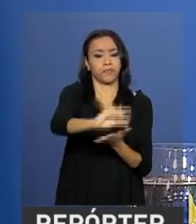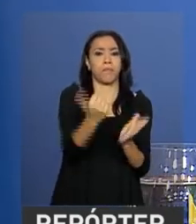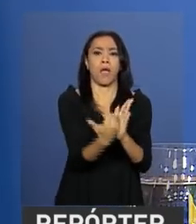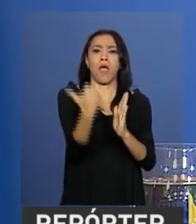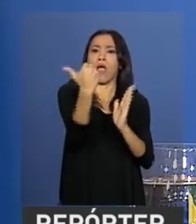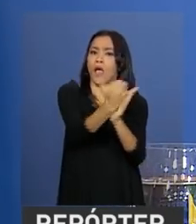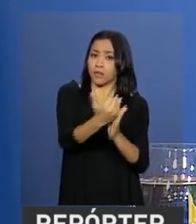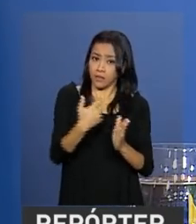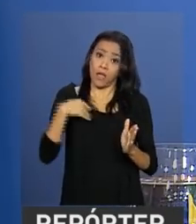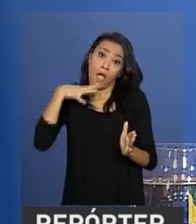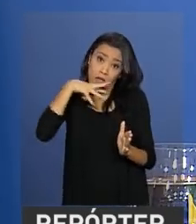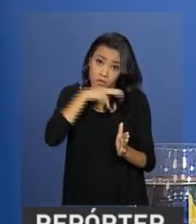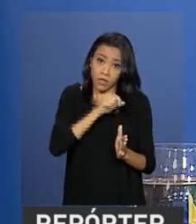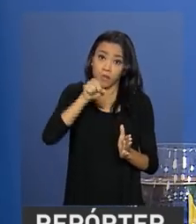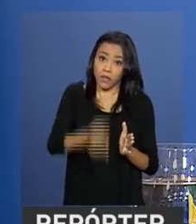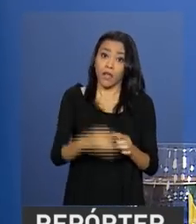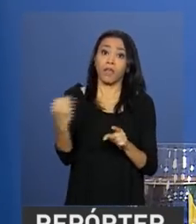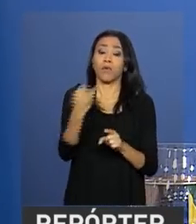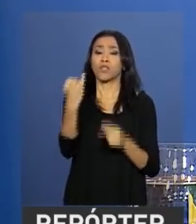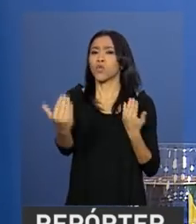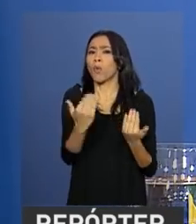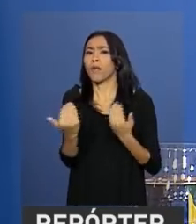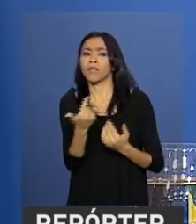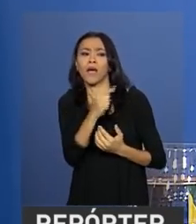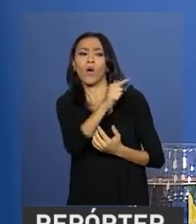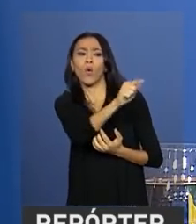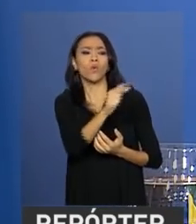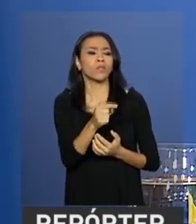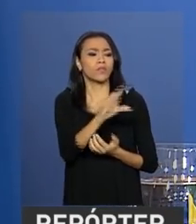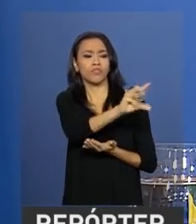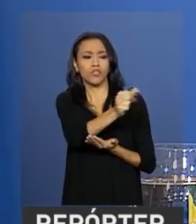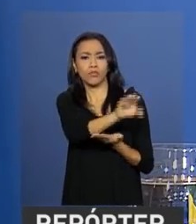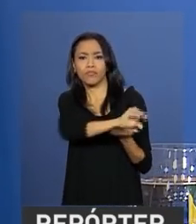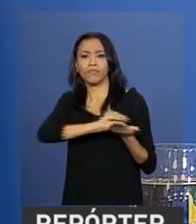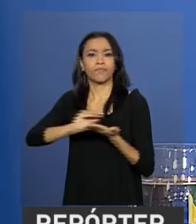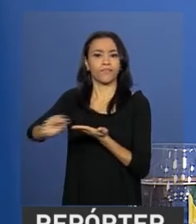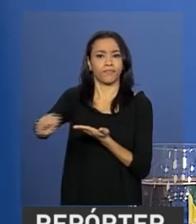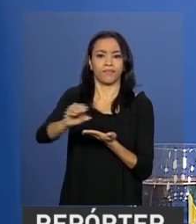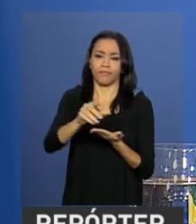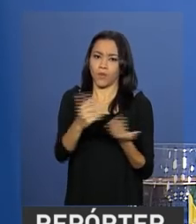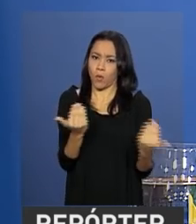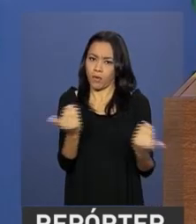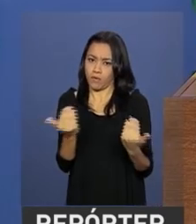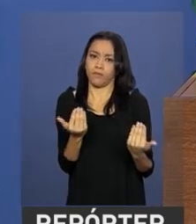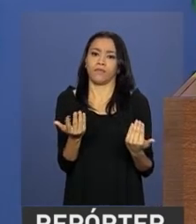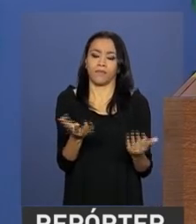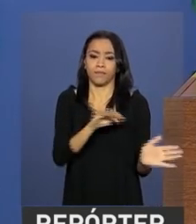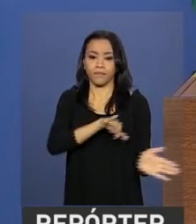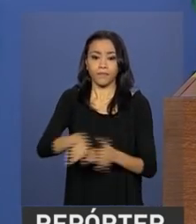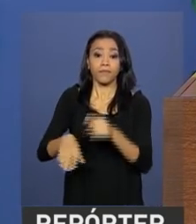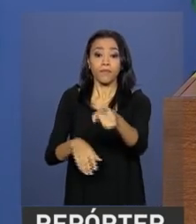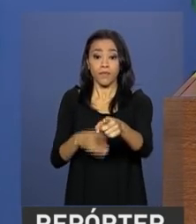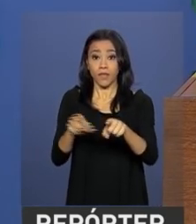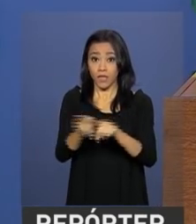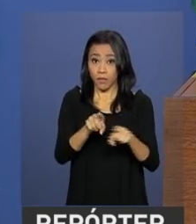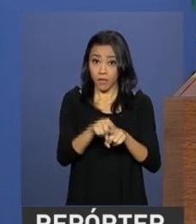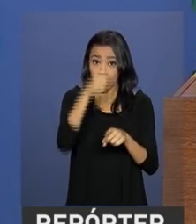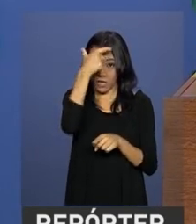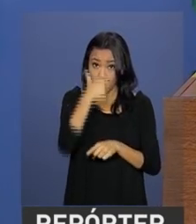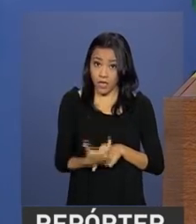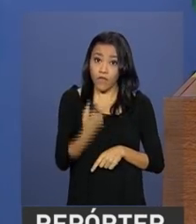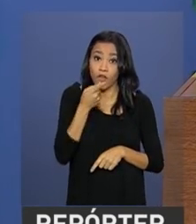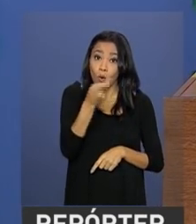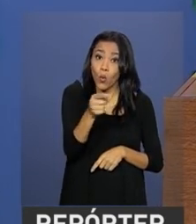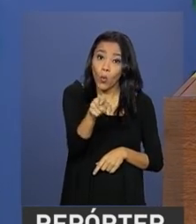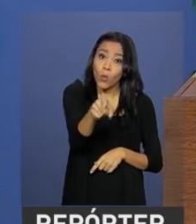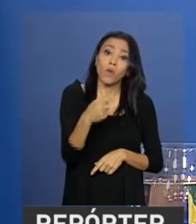mais importantes do que outras despesas do orçamento que possam ser diminuída. Henrique Meirelles também disse que o governo